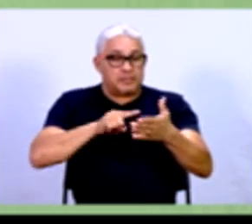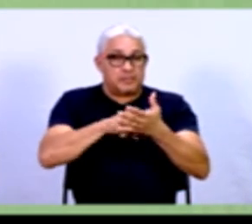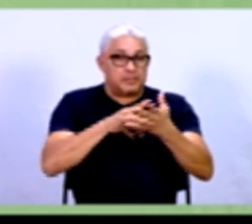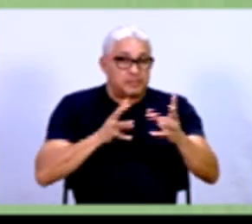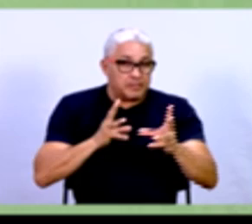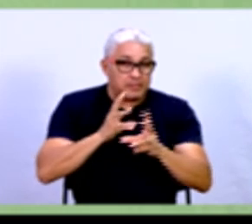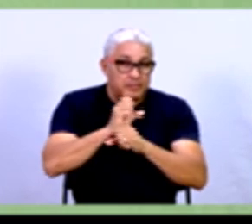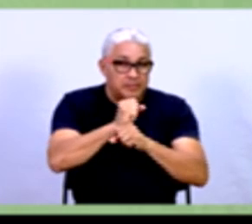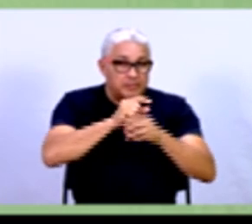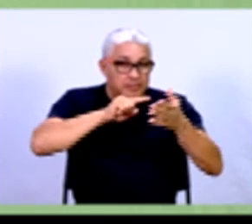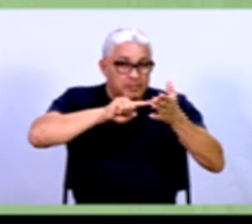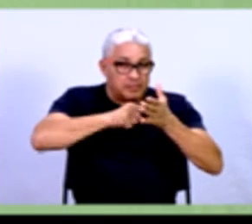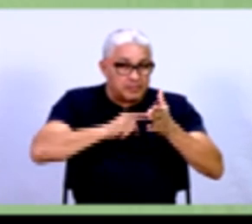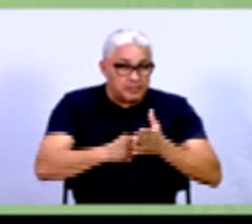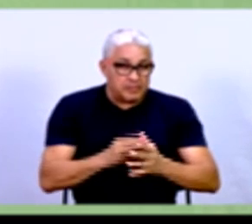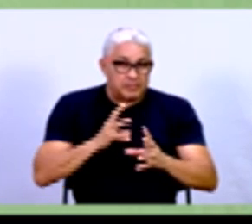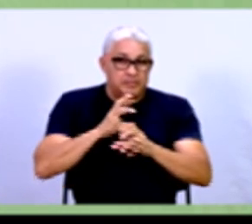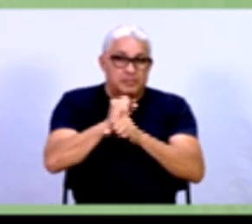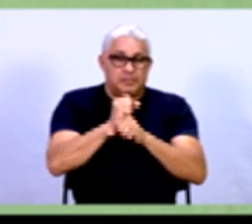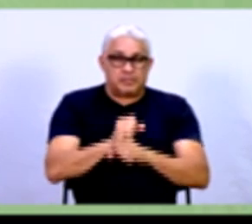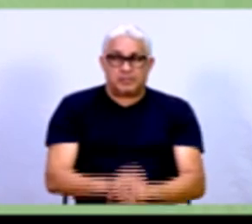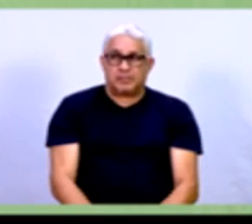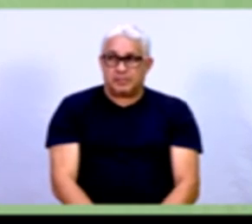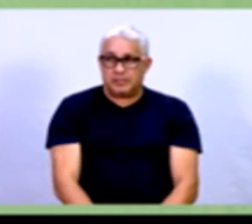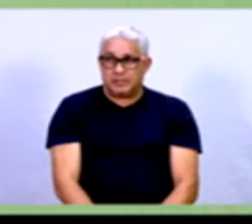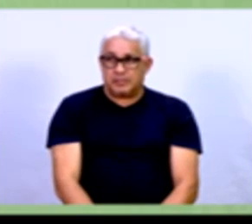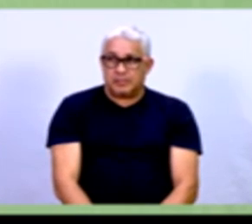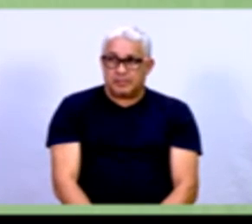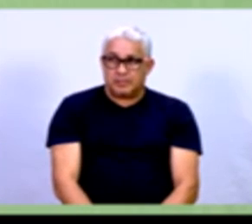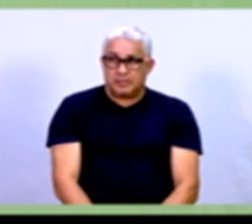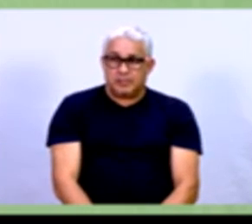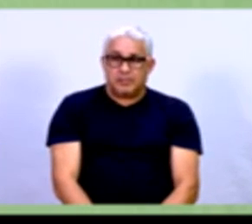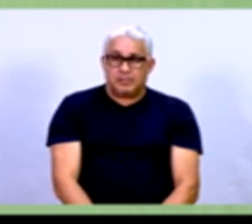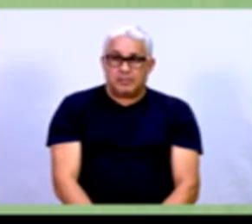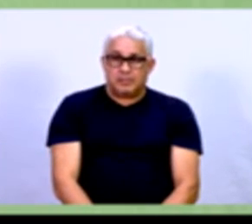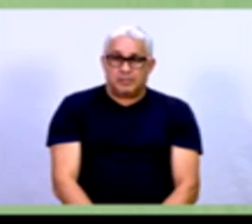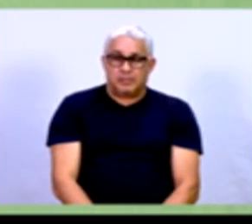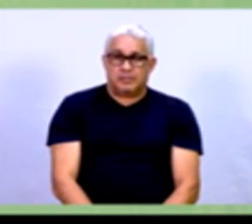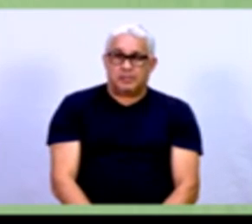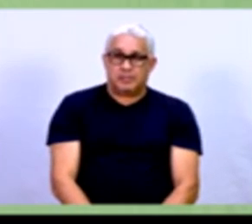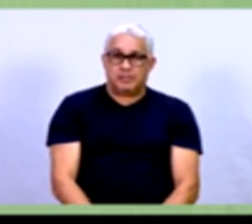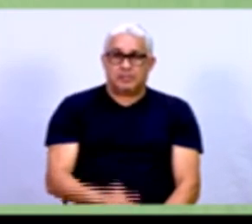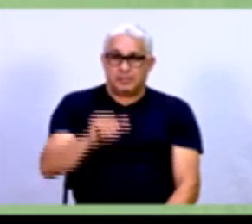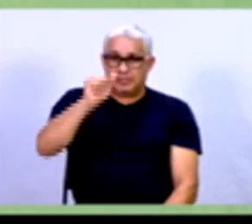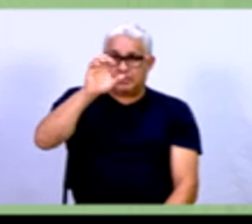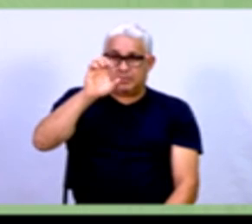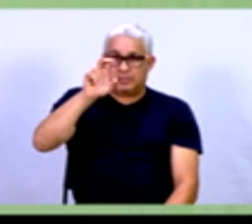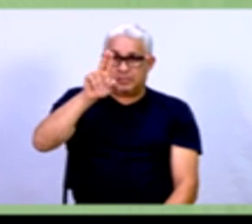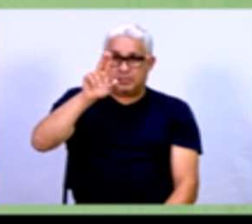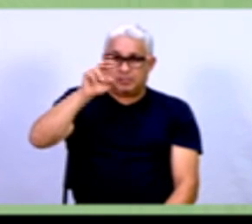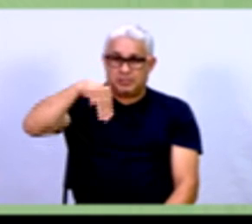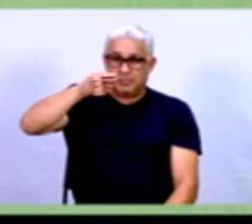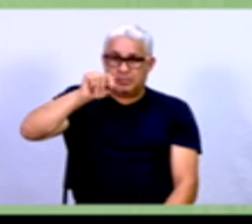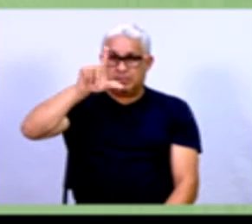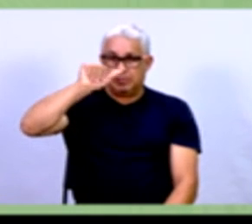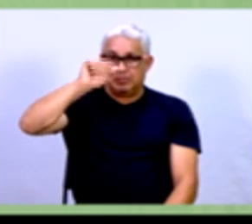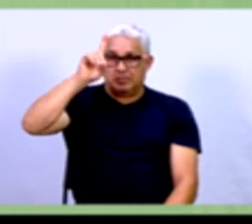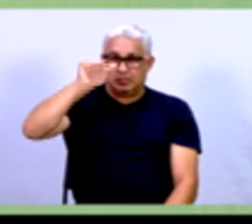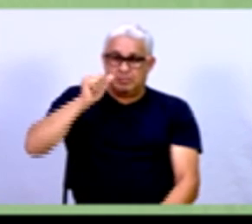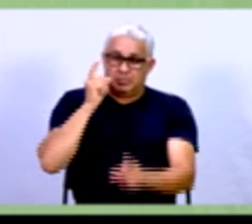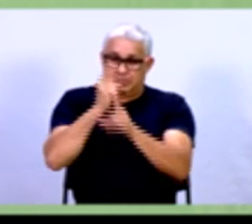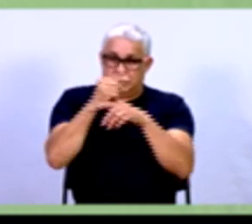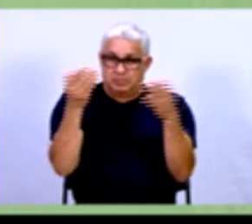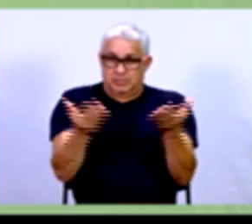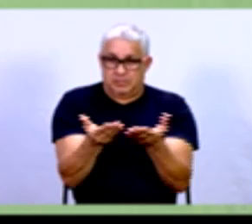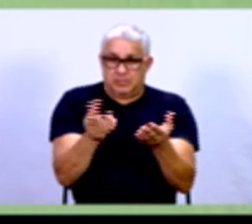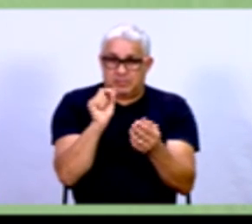seria esses dados. Mas esses dados aqui é da frequência relativa acumulada. Aqui, essa frequência relativa que nós encontramos agora,